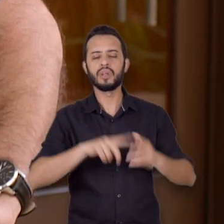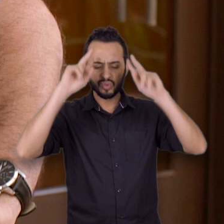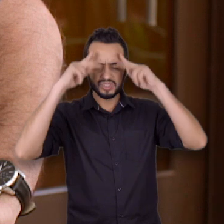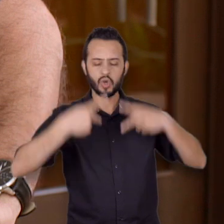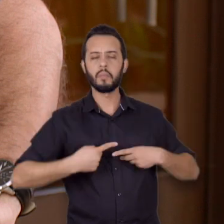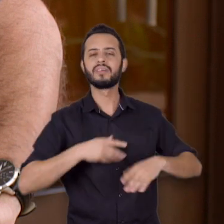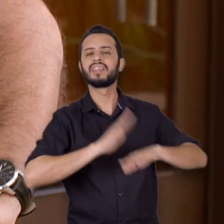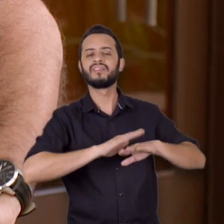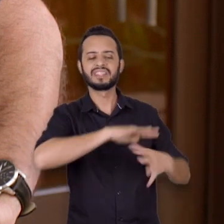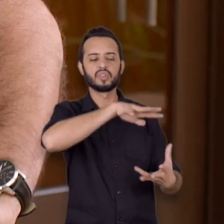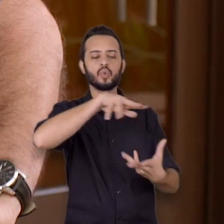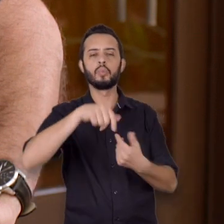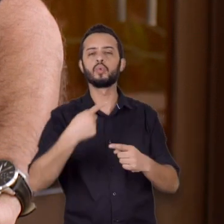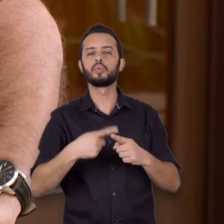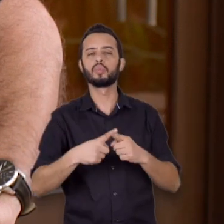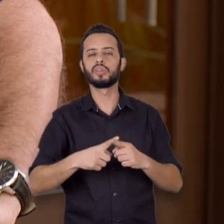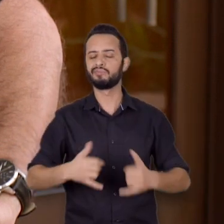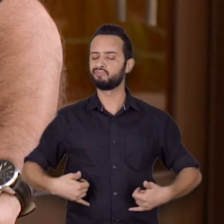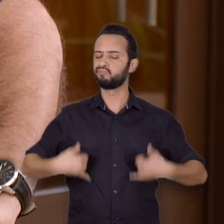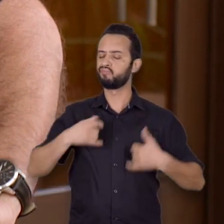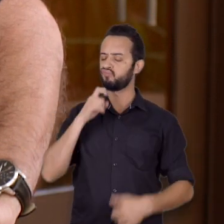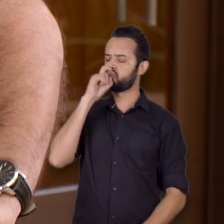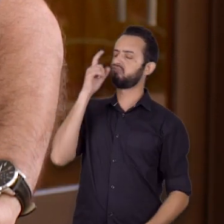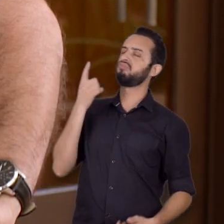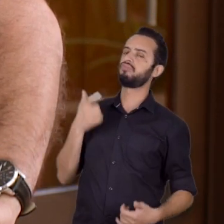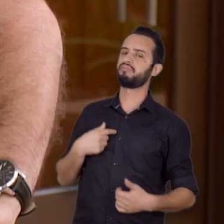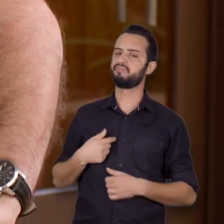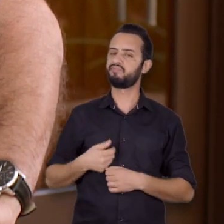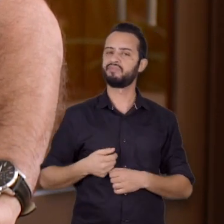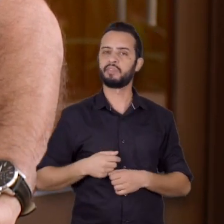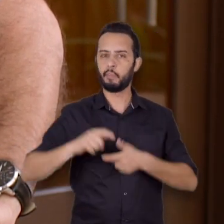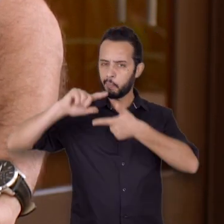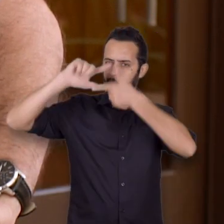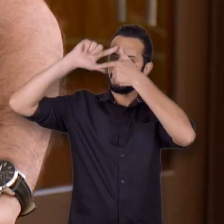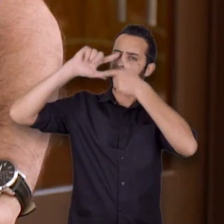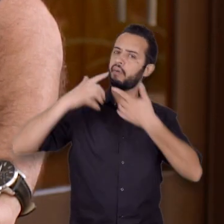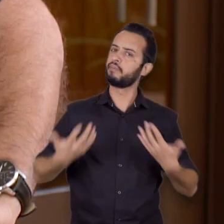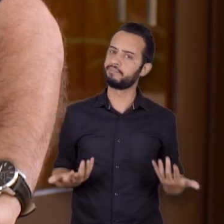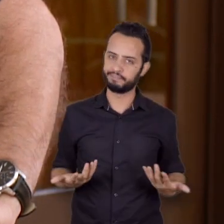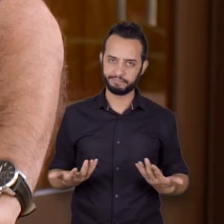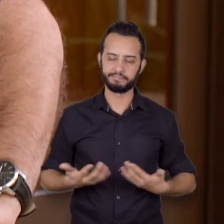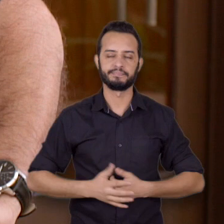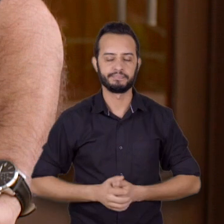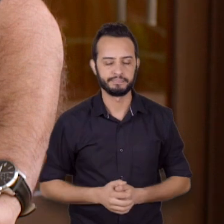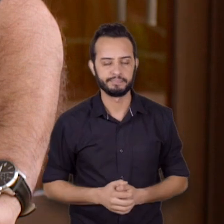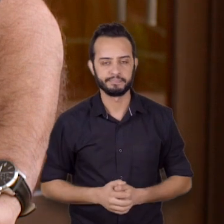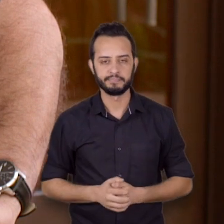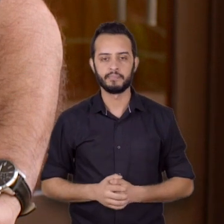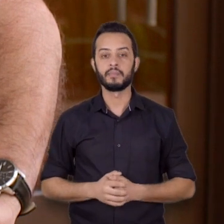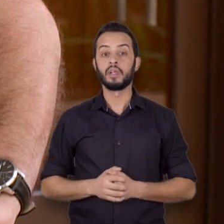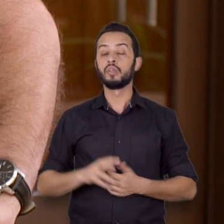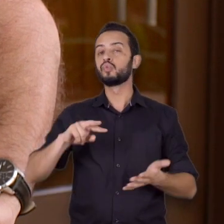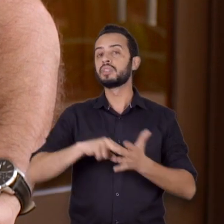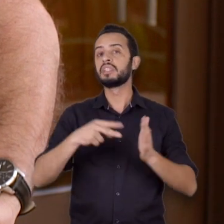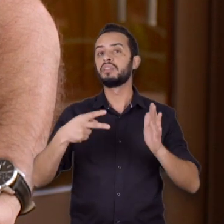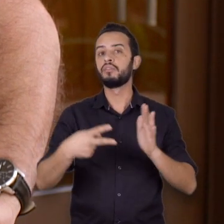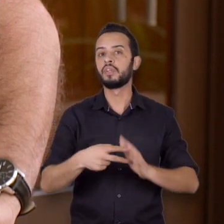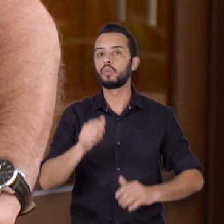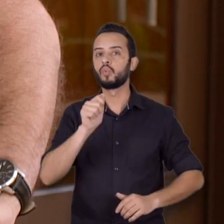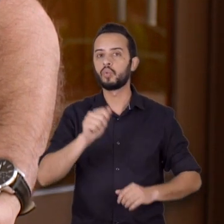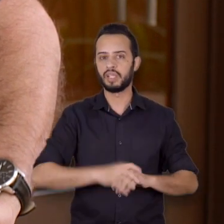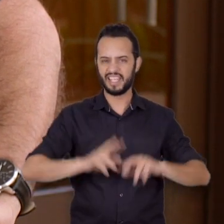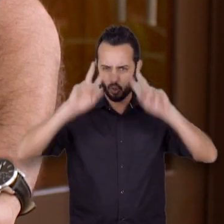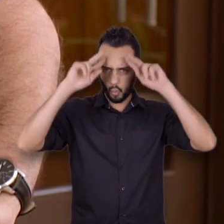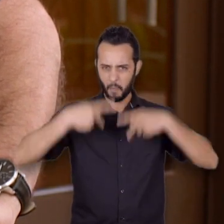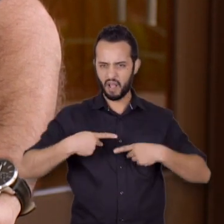está fazendo com o mundo por causa dessa presunção, por causa dessa arrogância dele, né? O que não significa